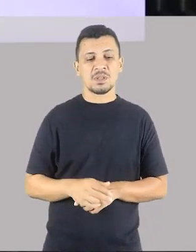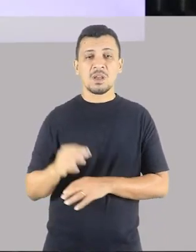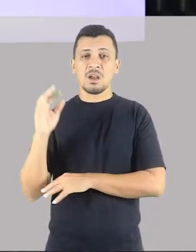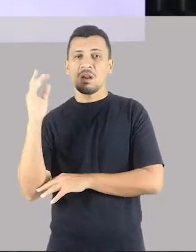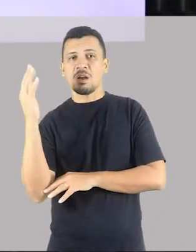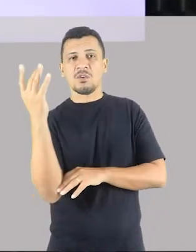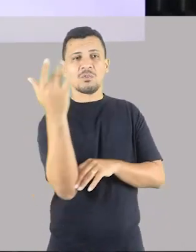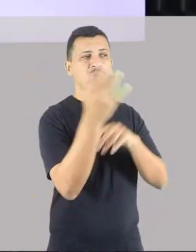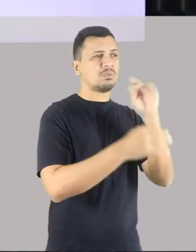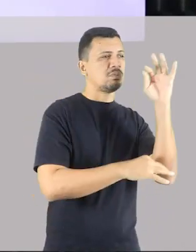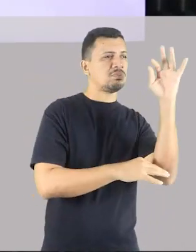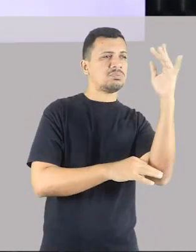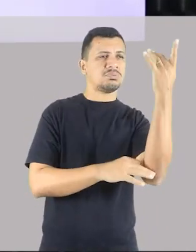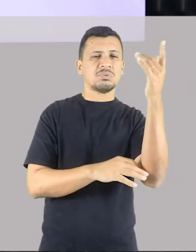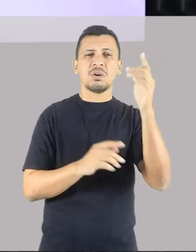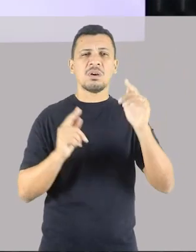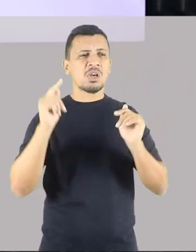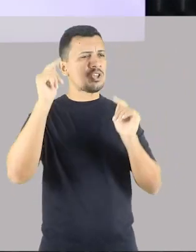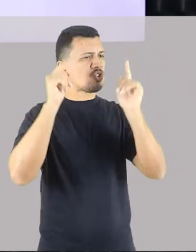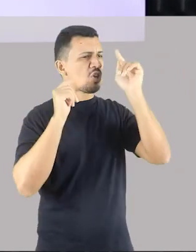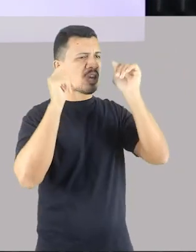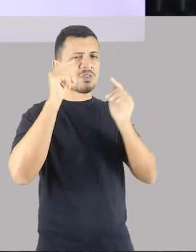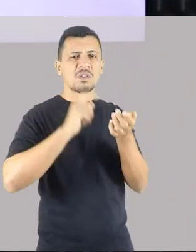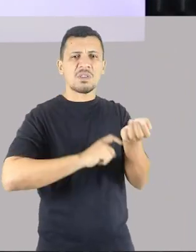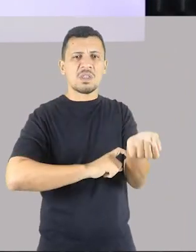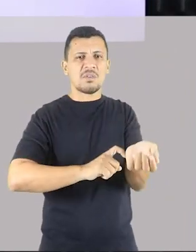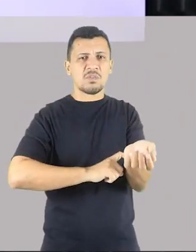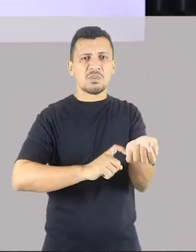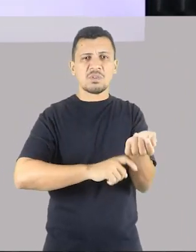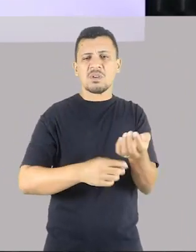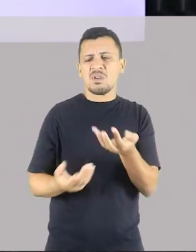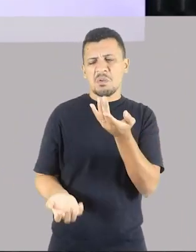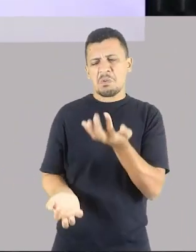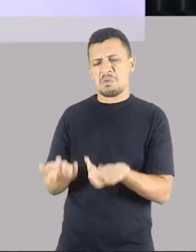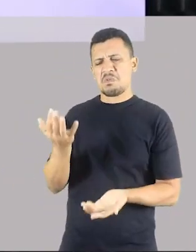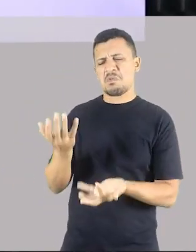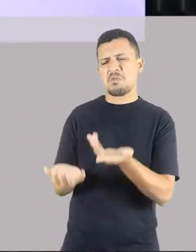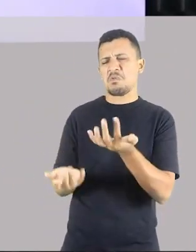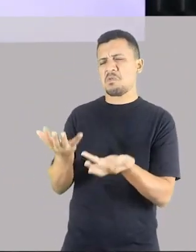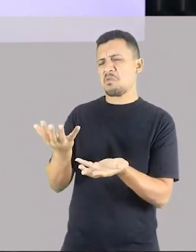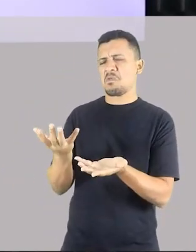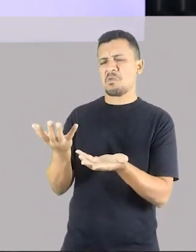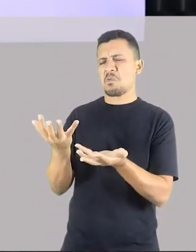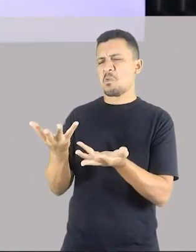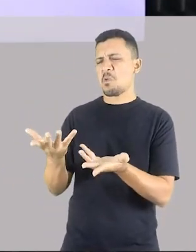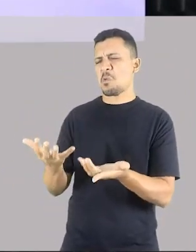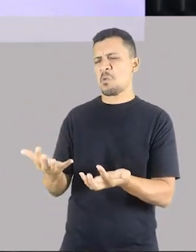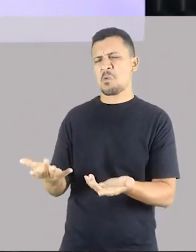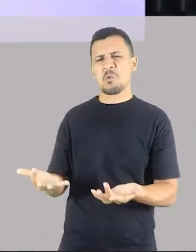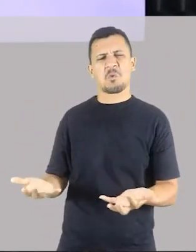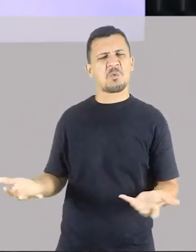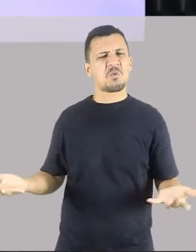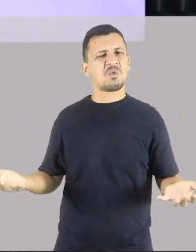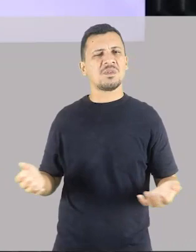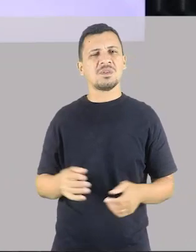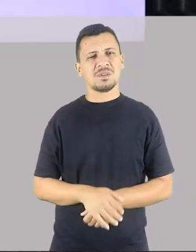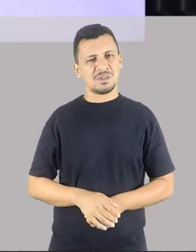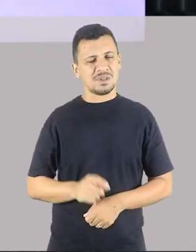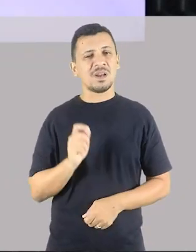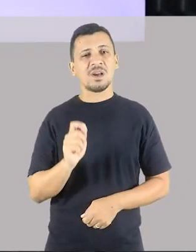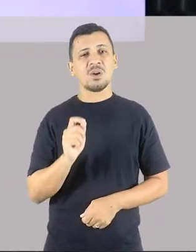floresta gesticulava nervosamente diante do fogo que a devorava. A floresta gesticulava, estamos diante de